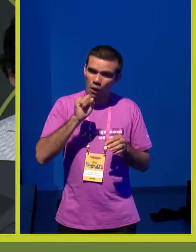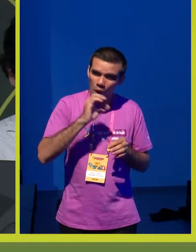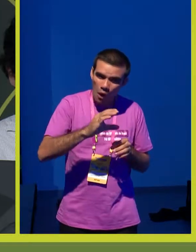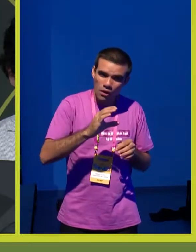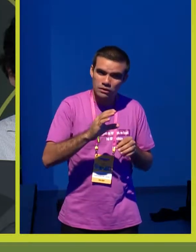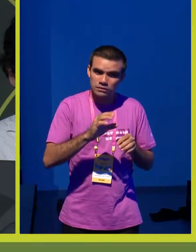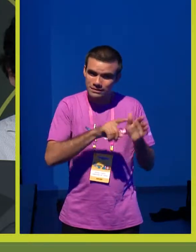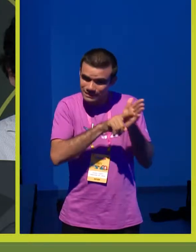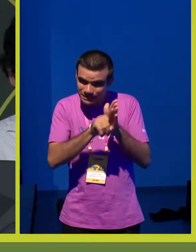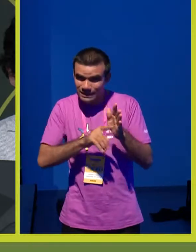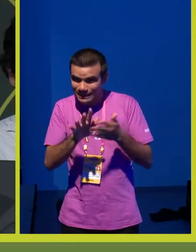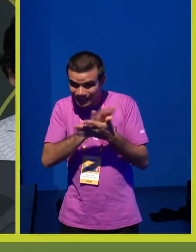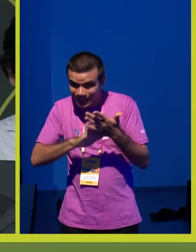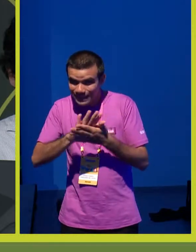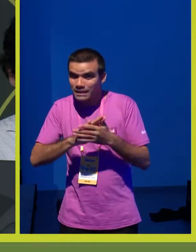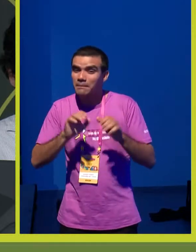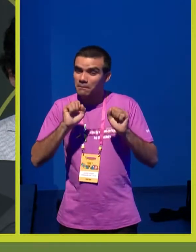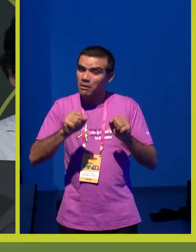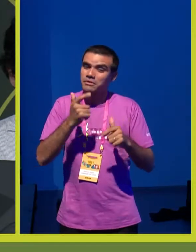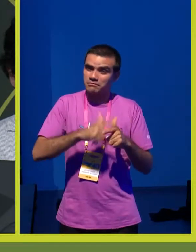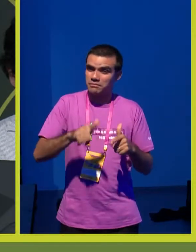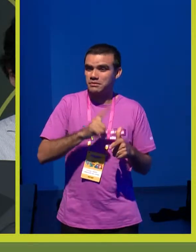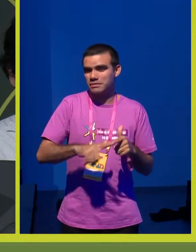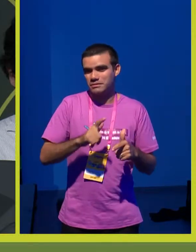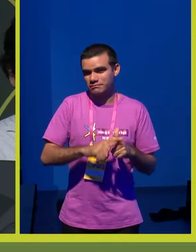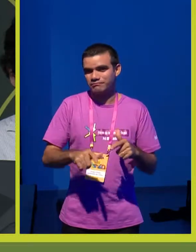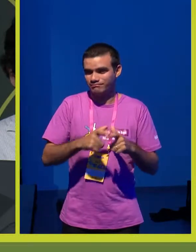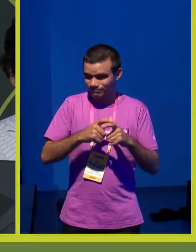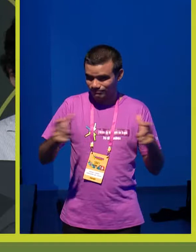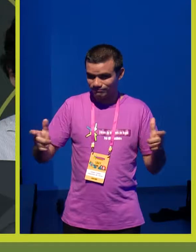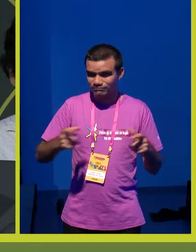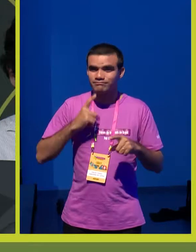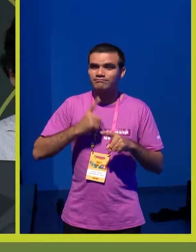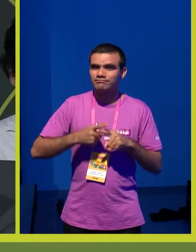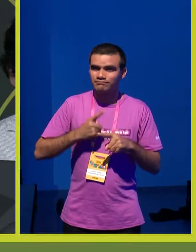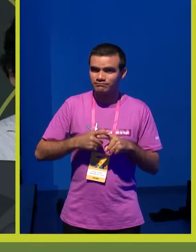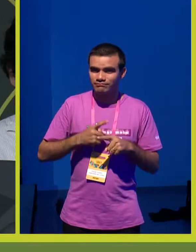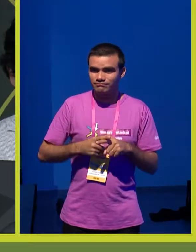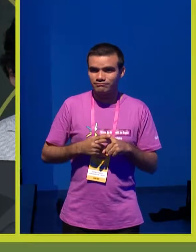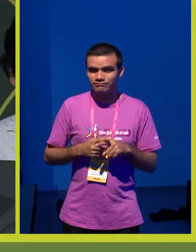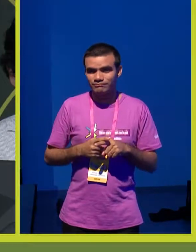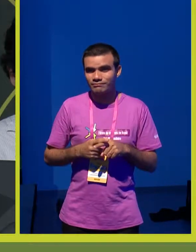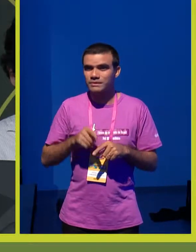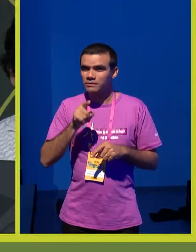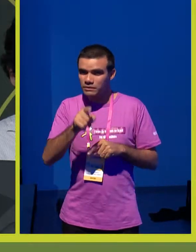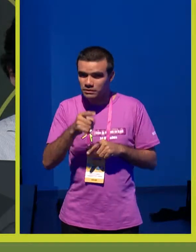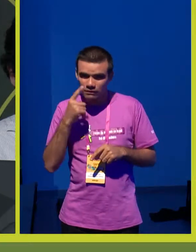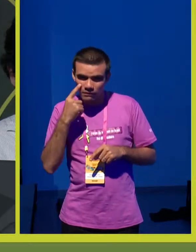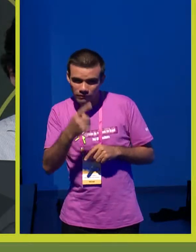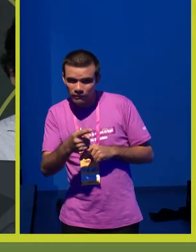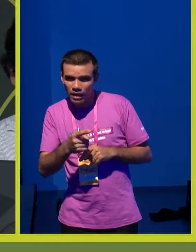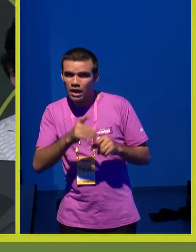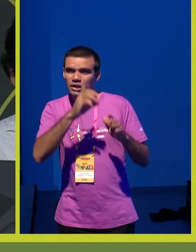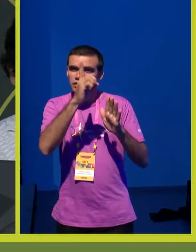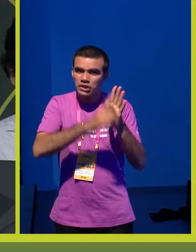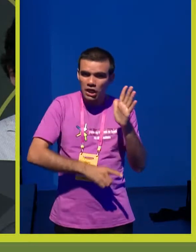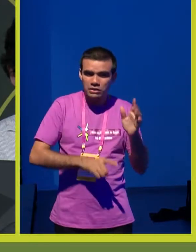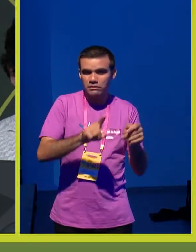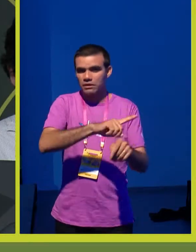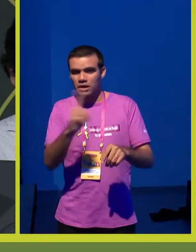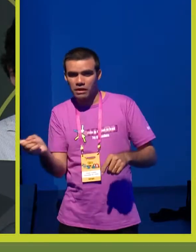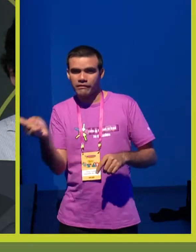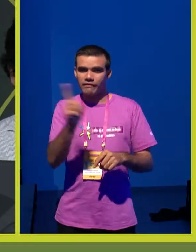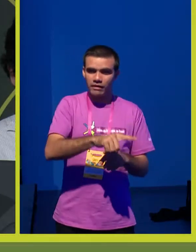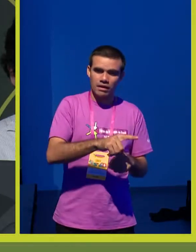isso pode se tornar um problema muito grande também porque aí você começa a interferir no direito de ir e vir do